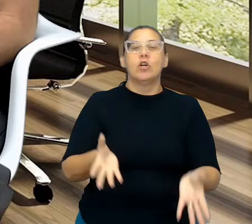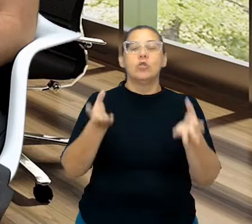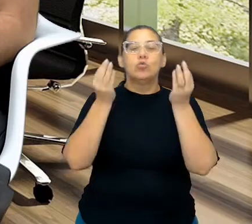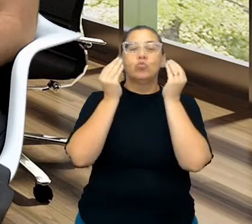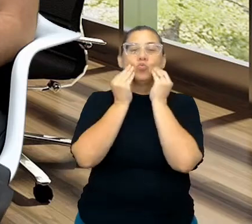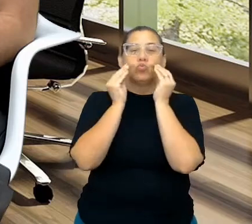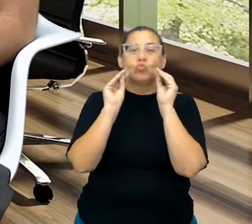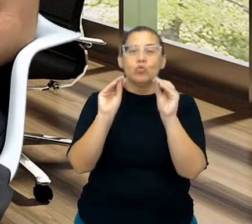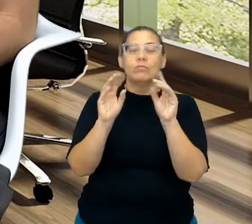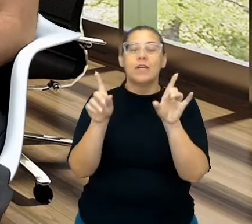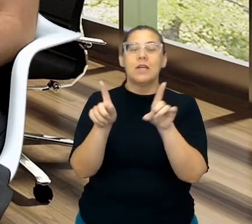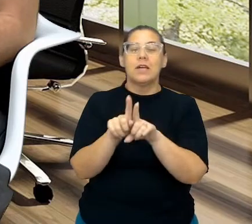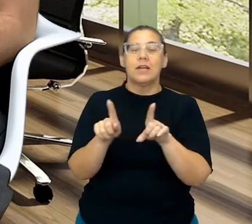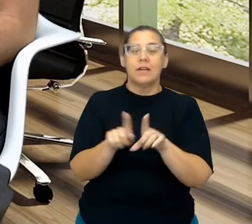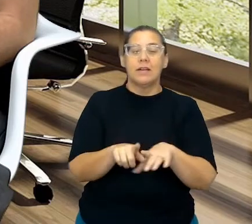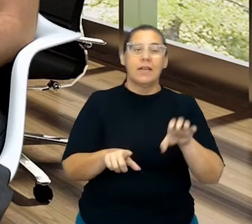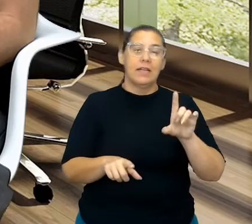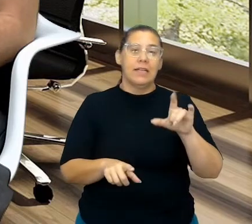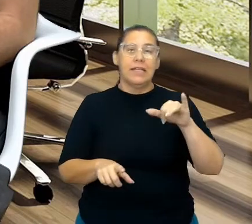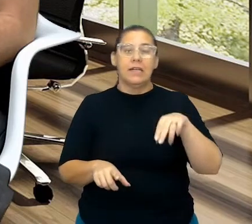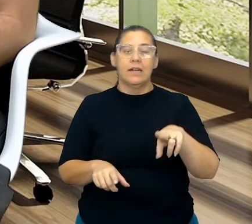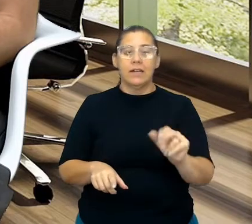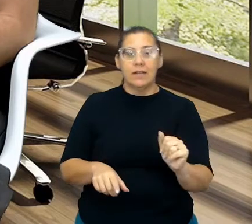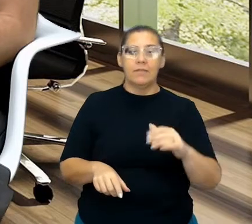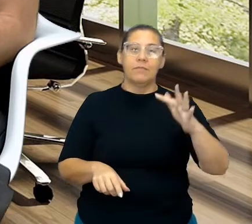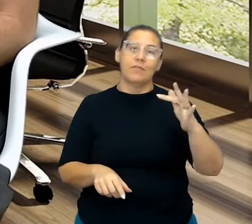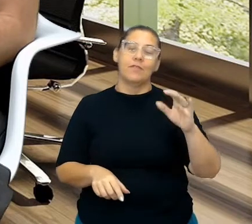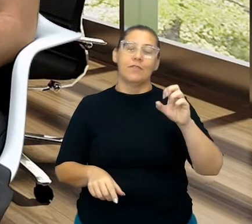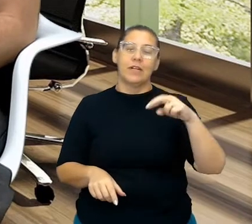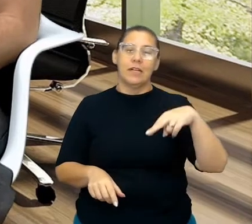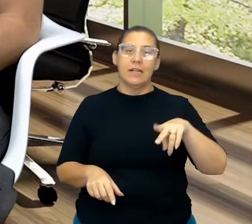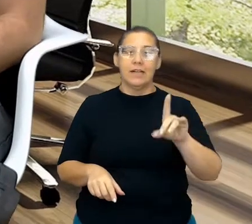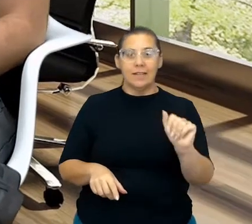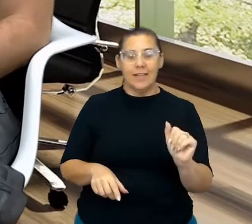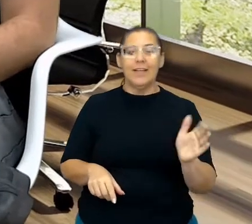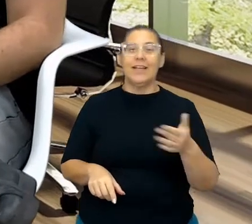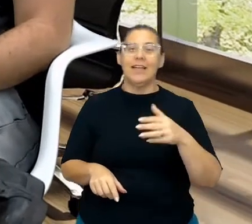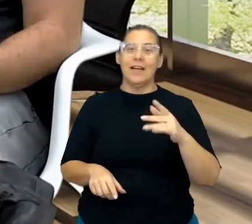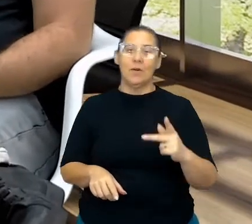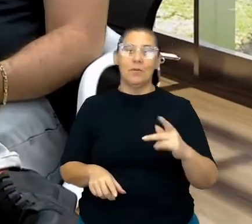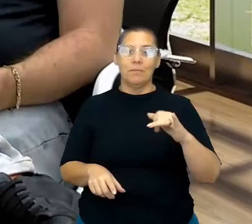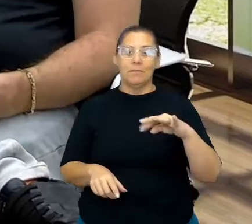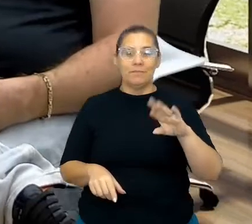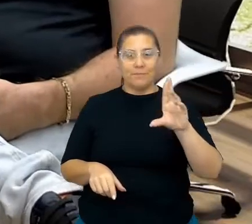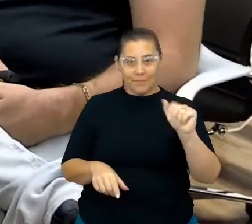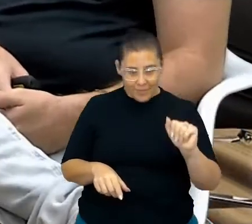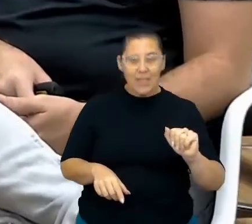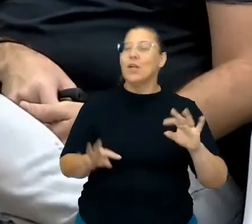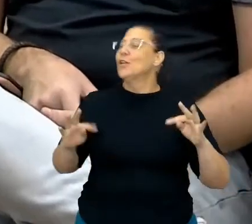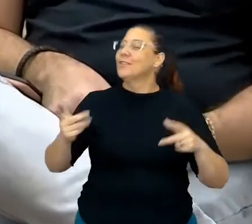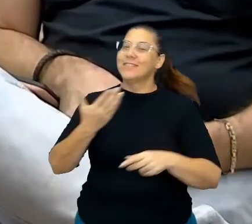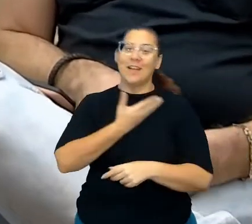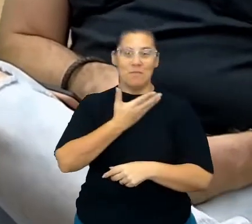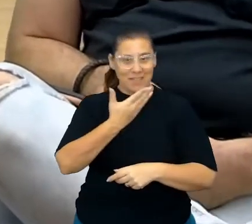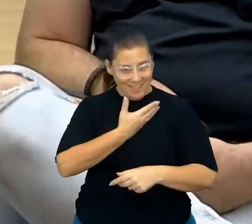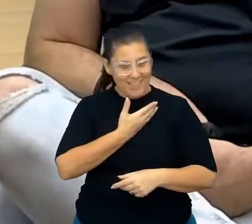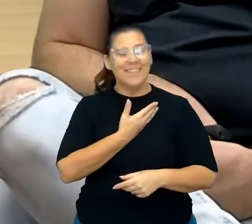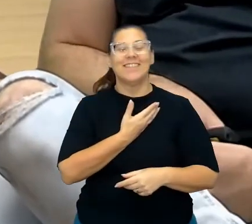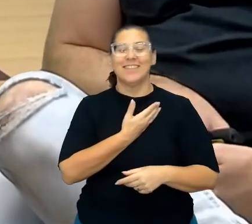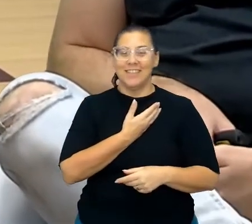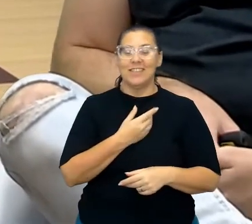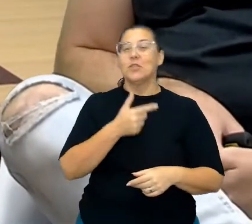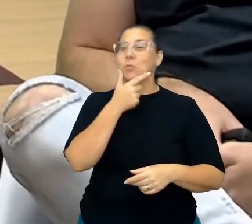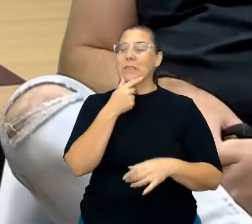abraço para Eriana, Fernanda, Pietra, para todas as meninas da minha sala. E todos